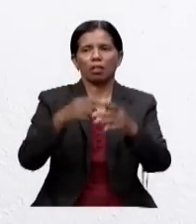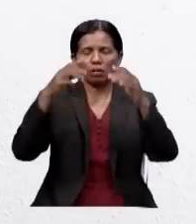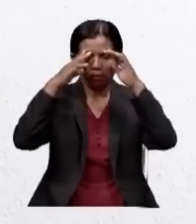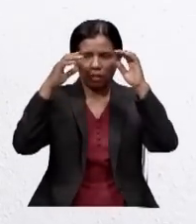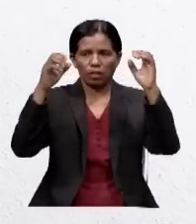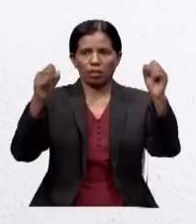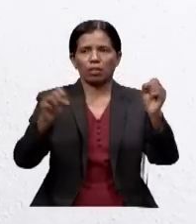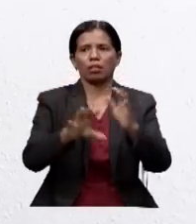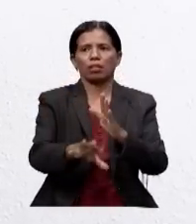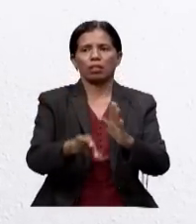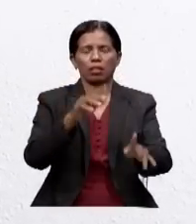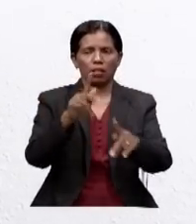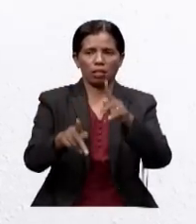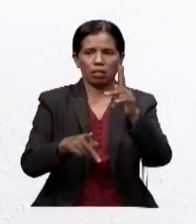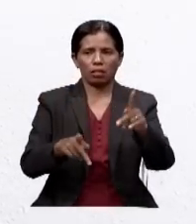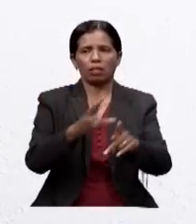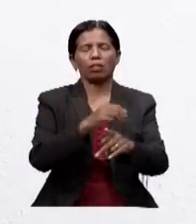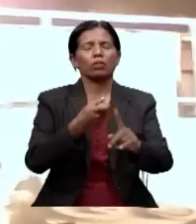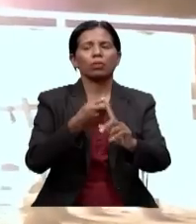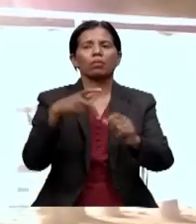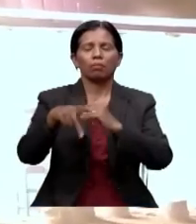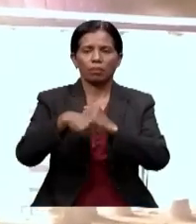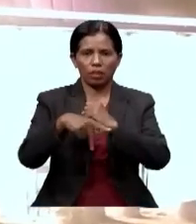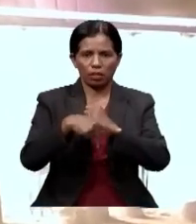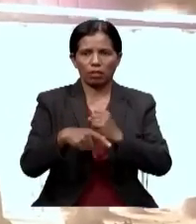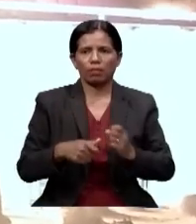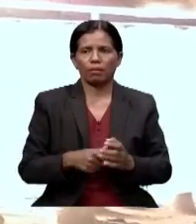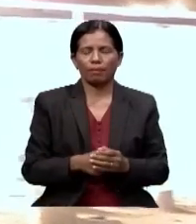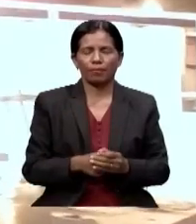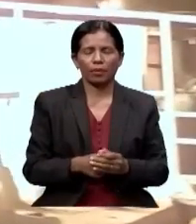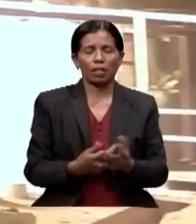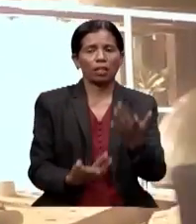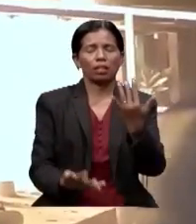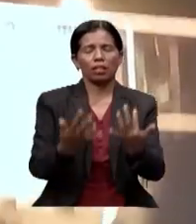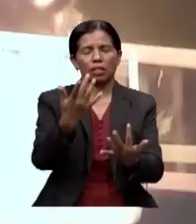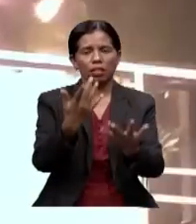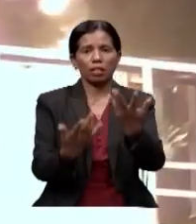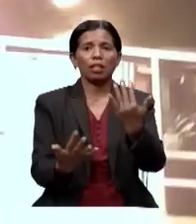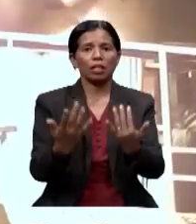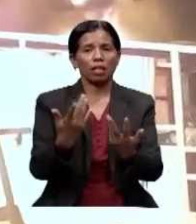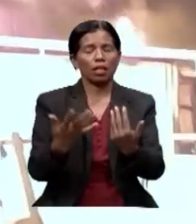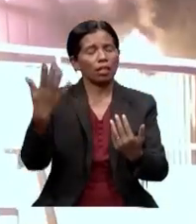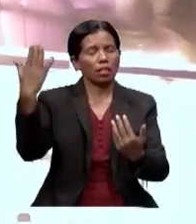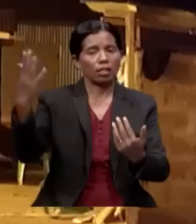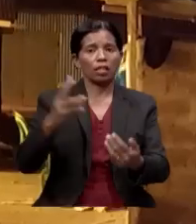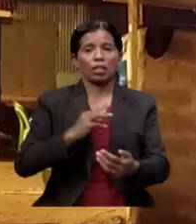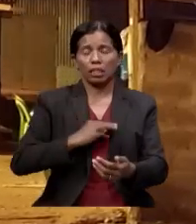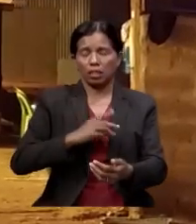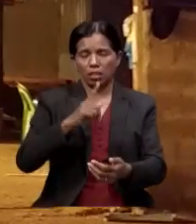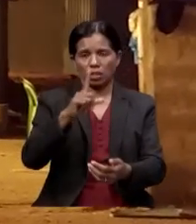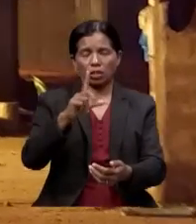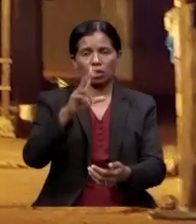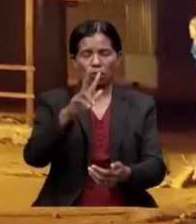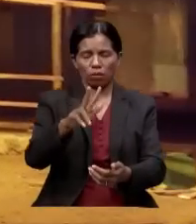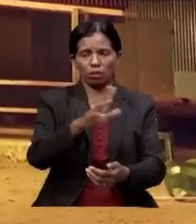ne eletu pelu povo laos eletu pelu partido. Incêndio e karantina aldeia Terra Santa, Suku Madohi, posto administrativo Dongalesu, município